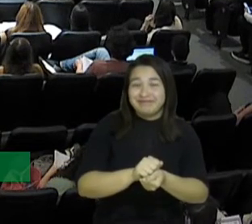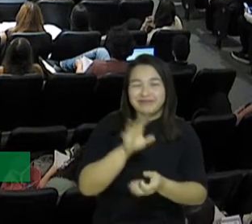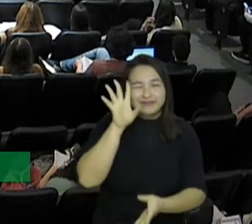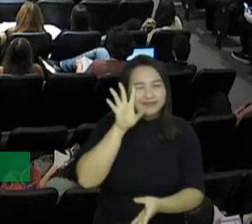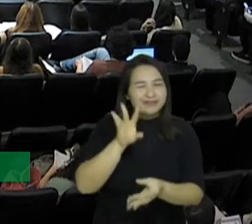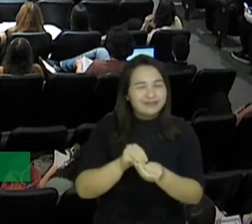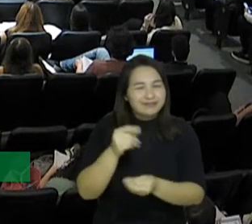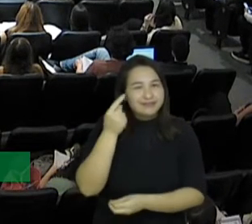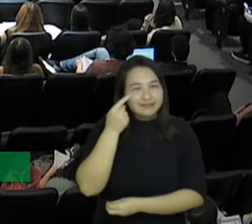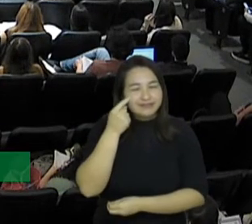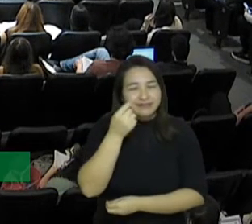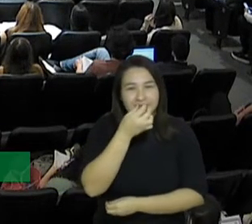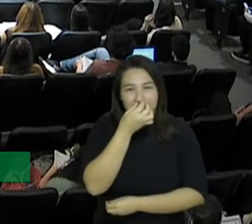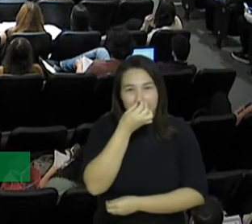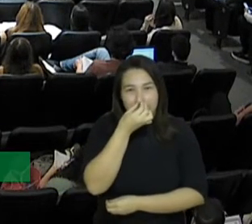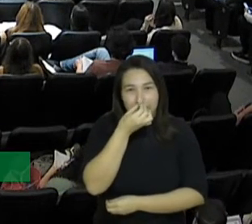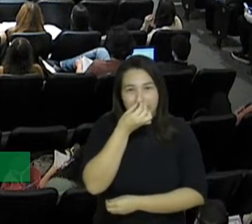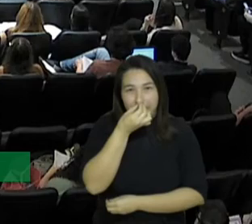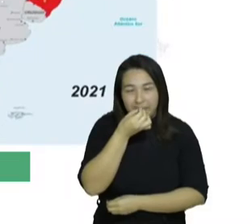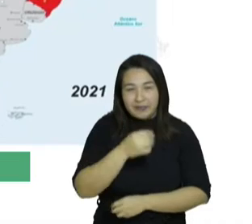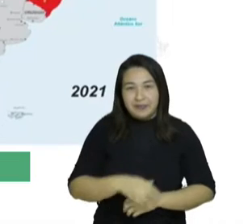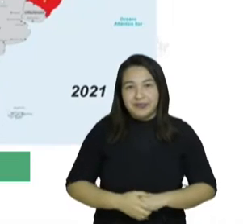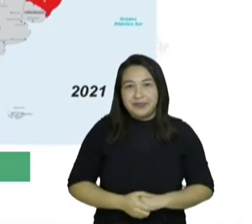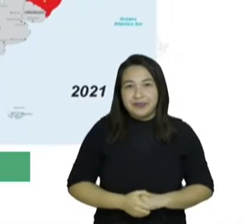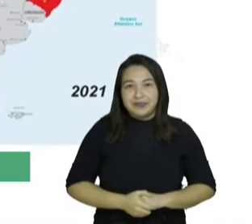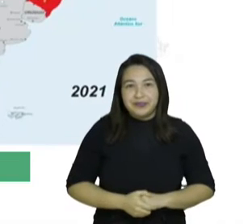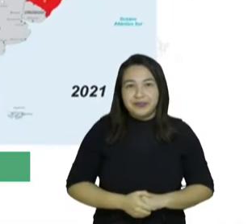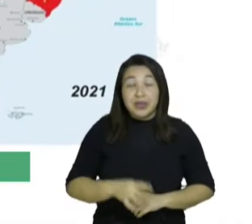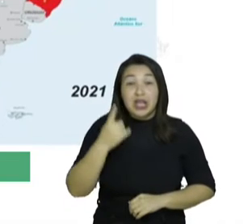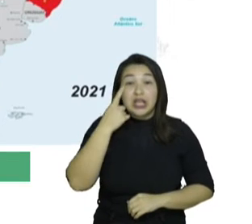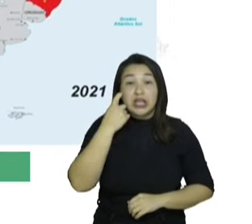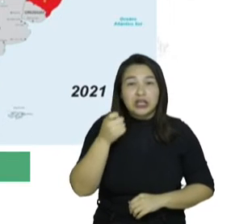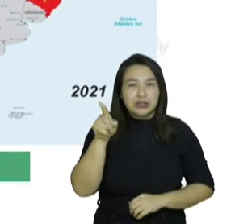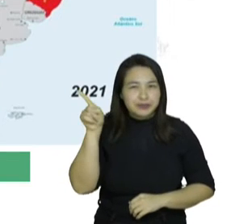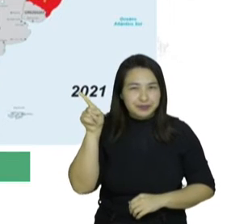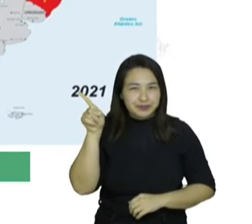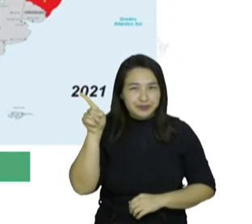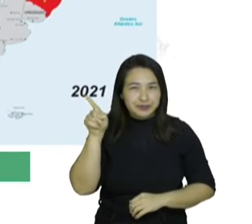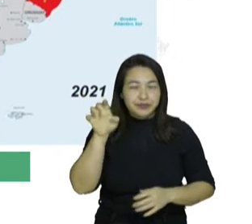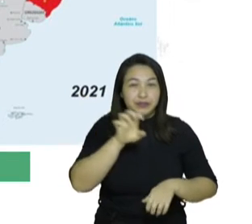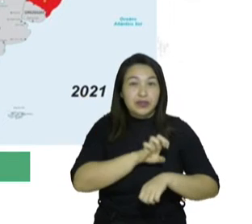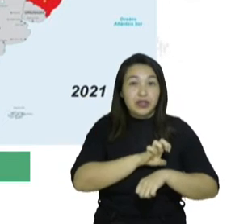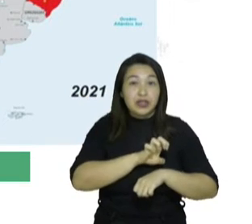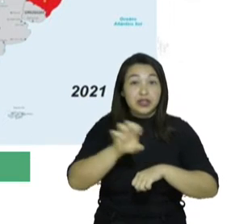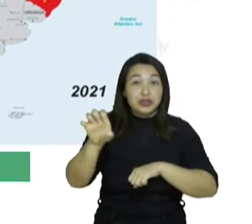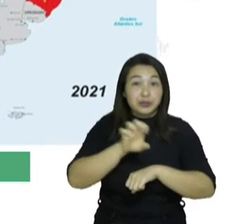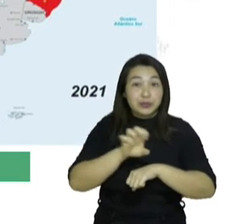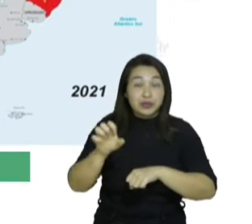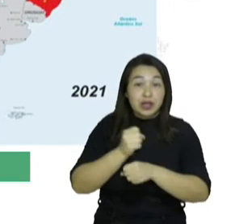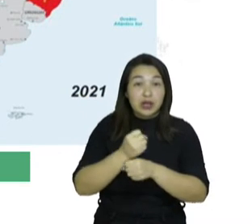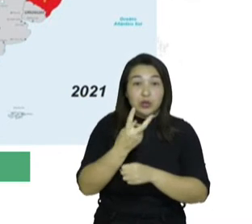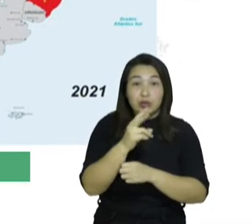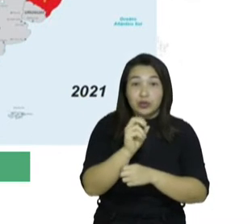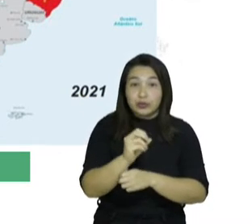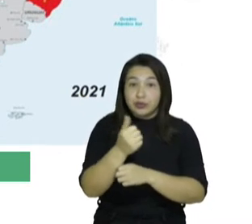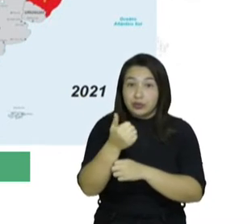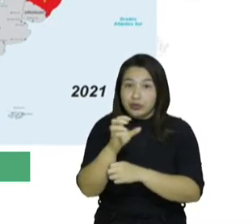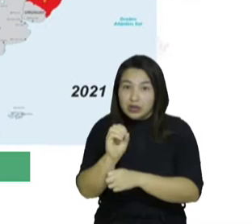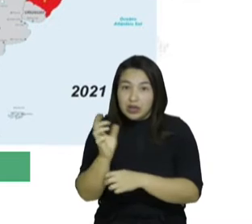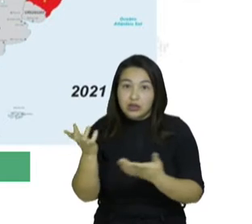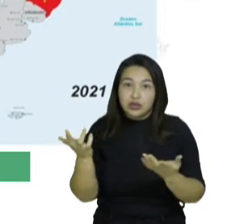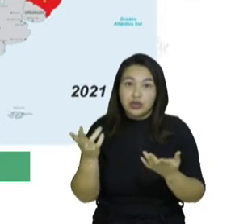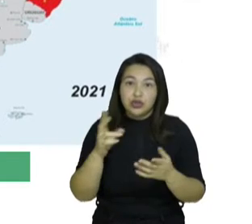mostrar aqui ah eu acho que é interessante isso aqui as exportações de 2000 2010 2021